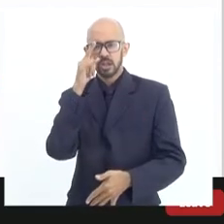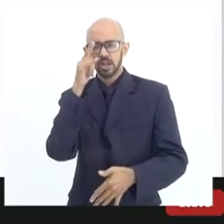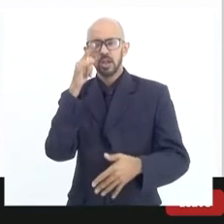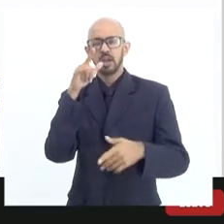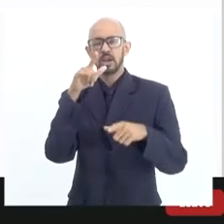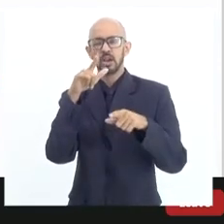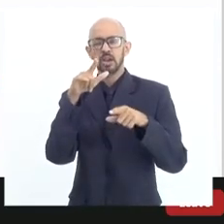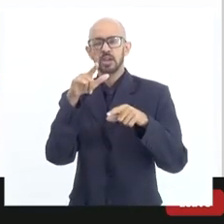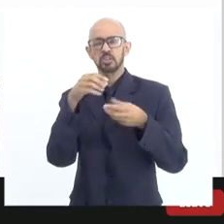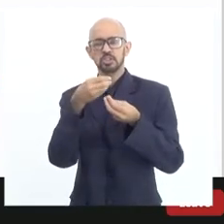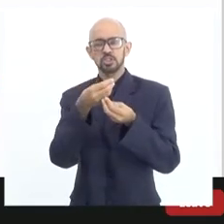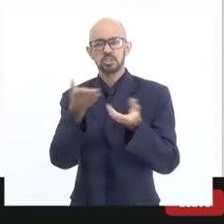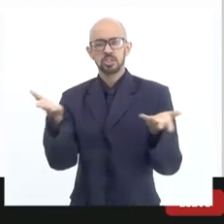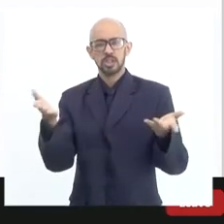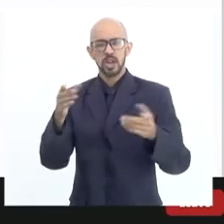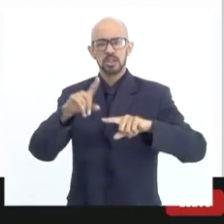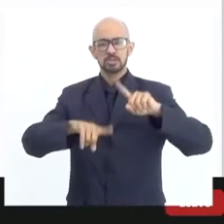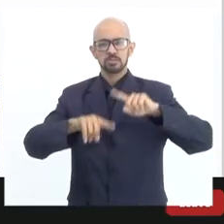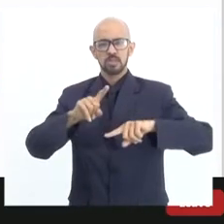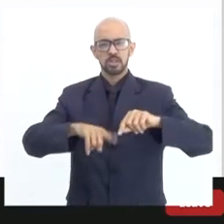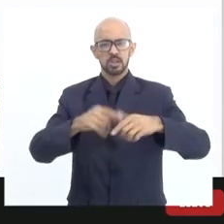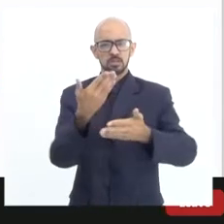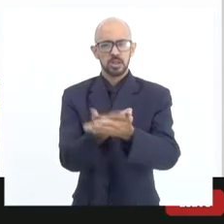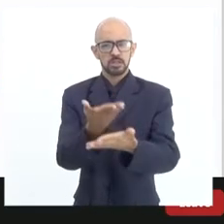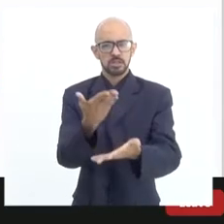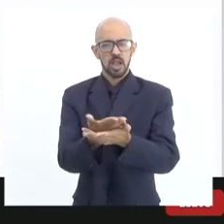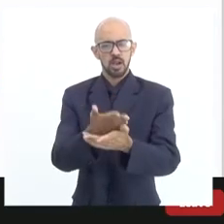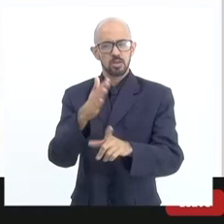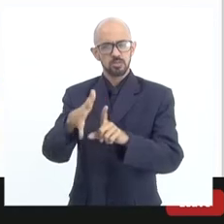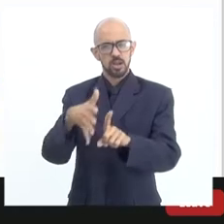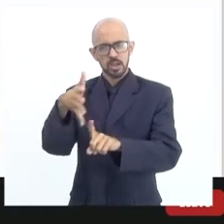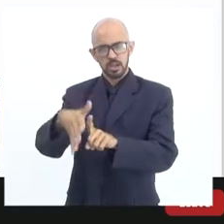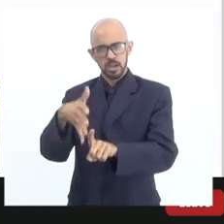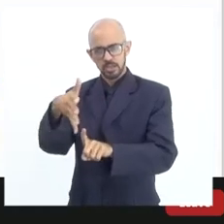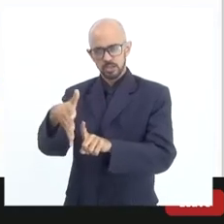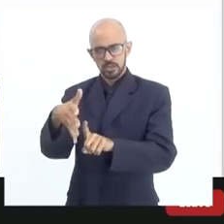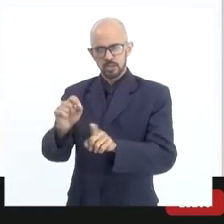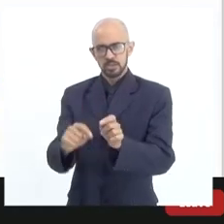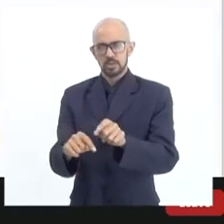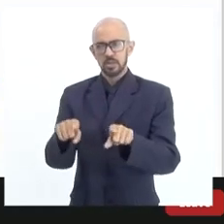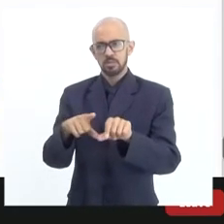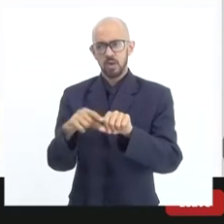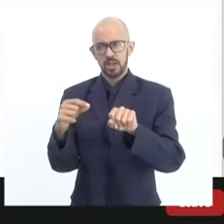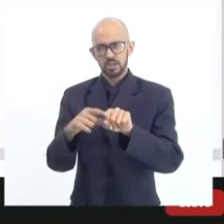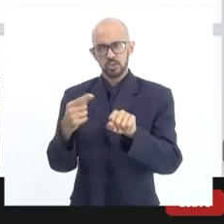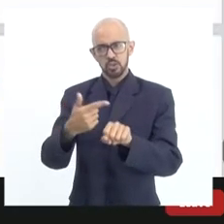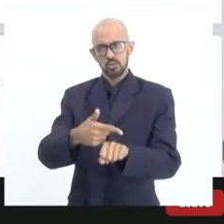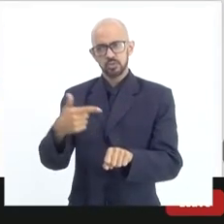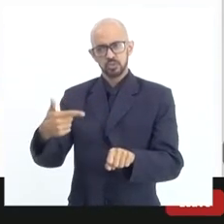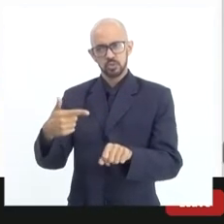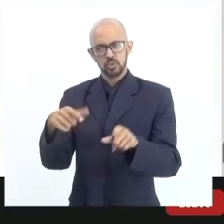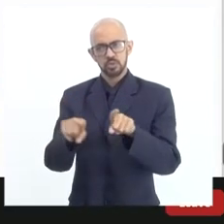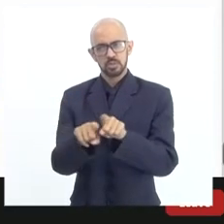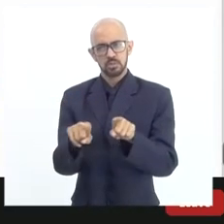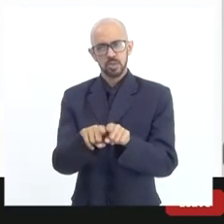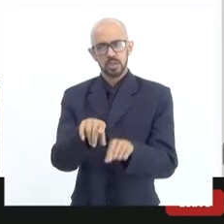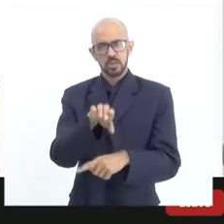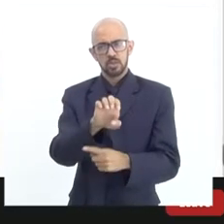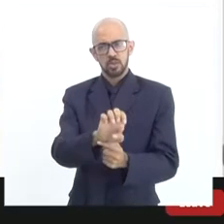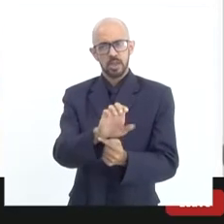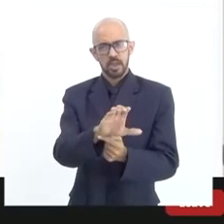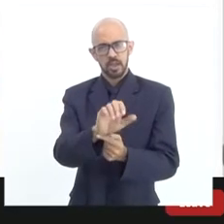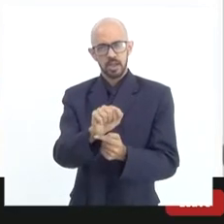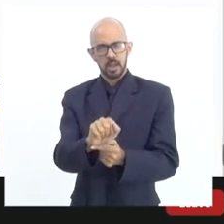gente leva esse material para as aulas, para as palestras, né? Aqui destacando o artigo 22 do ECA. Né? A gente